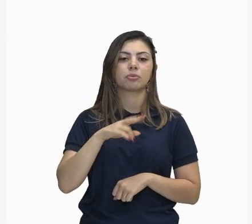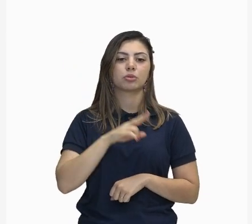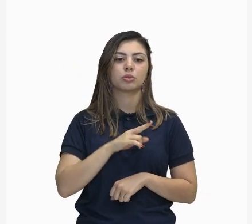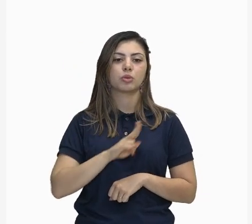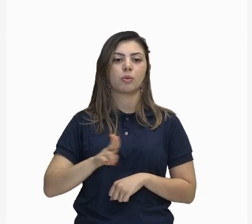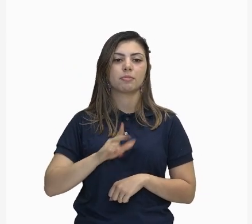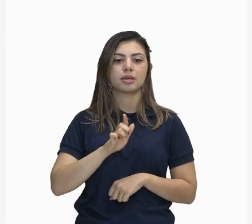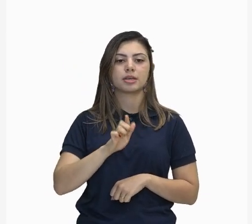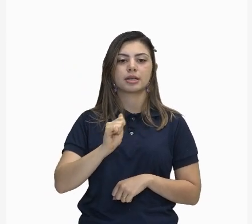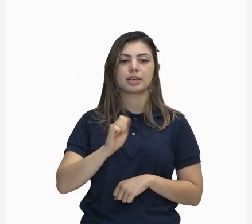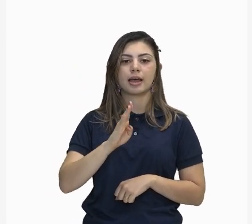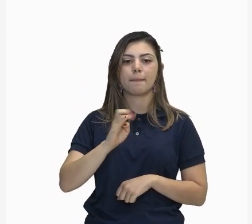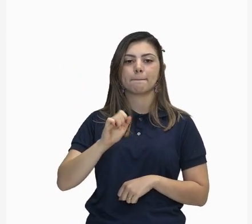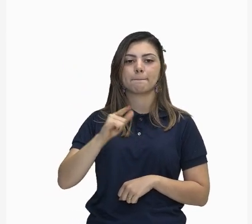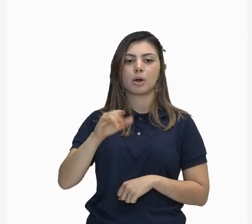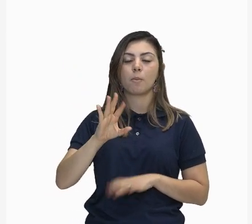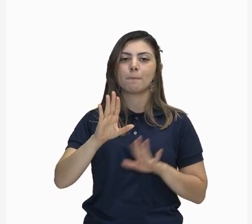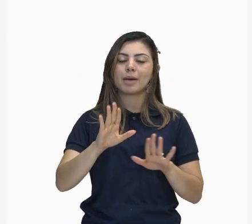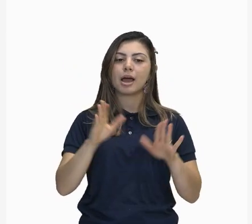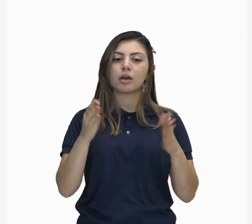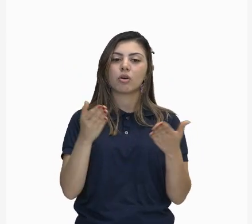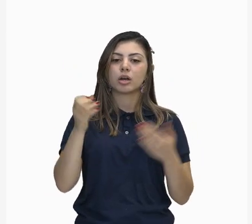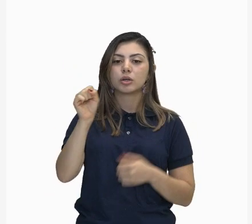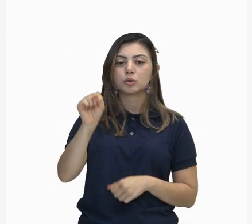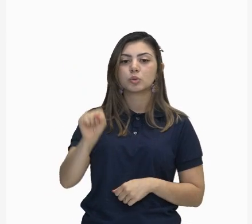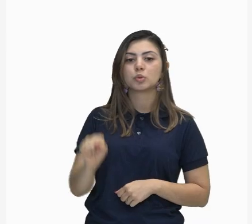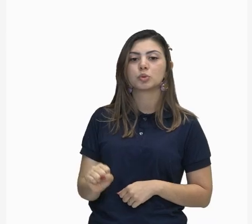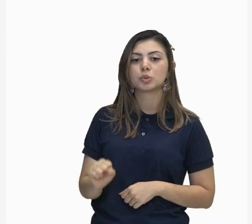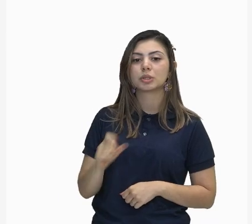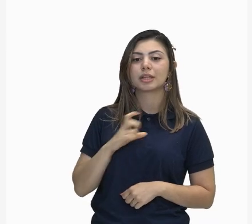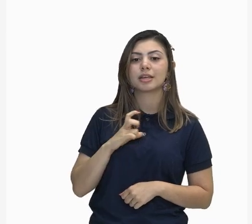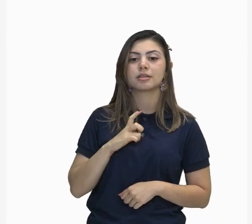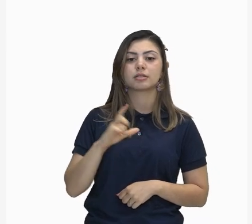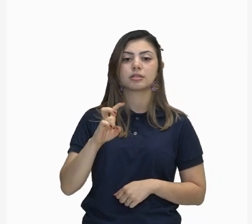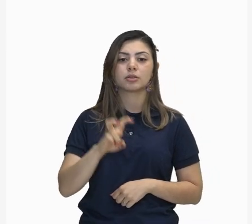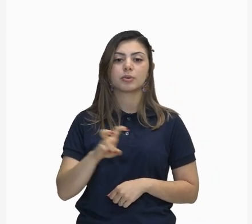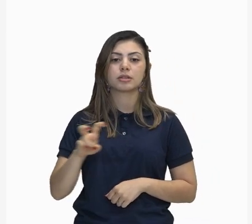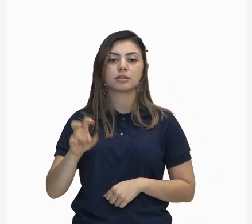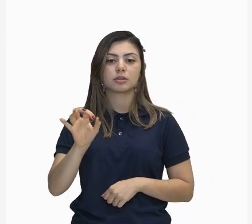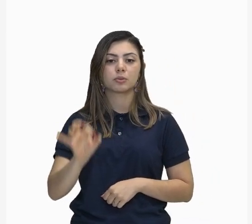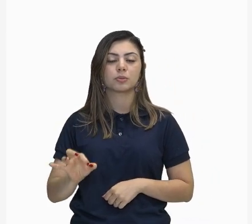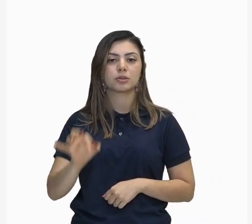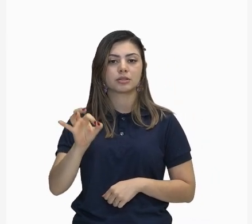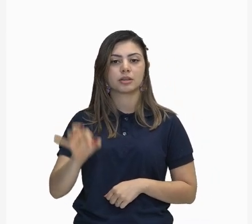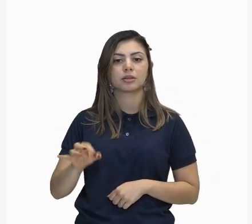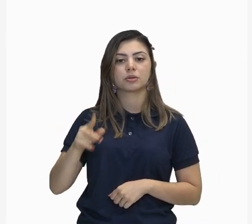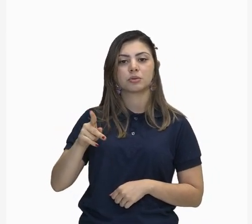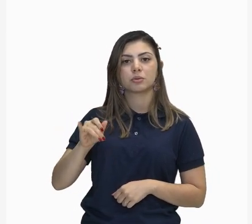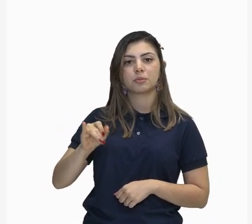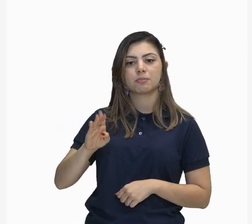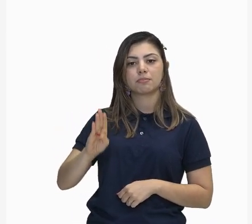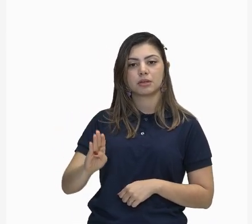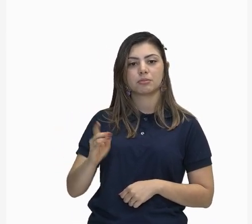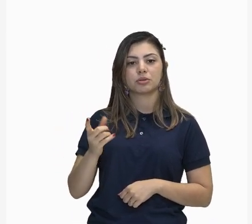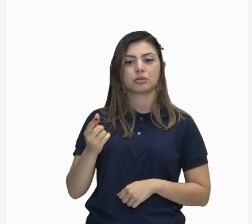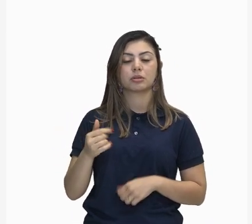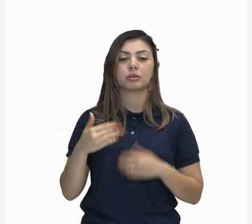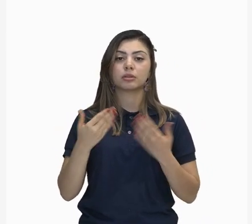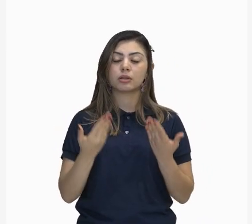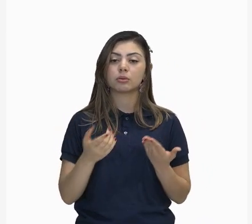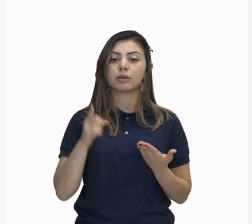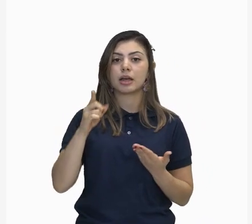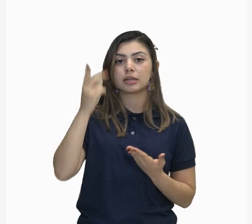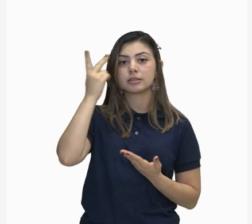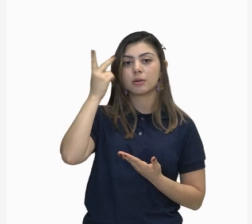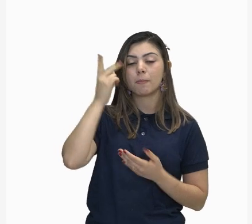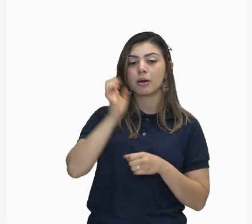Sudeste, no Sudeste vai concentrar 55% do PIB nacional. E isso sendo que o estado de São Paulo